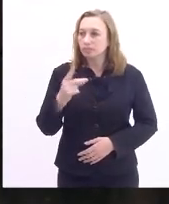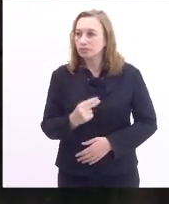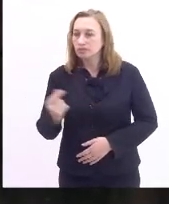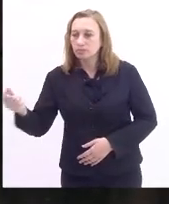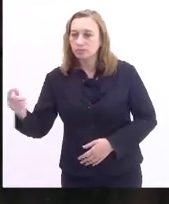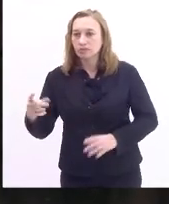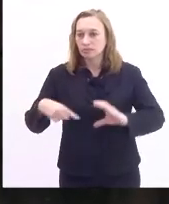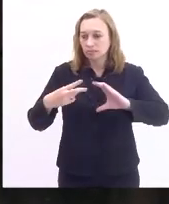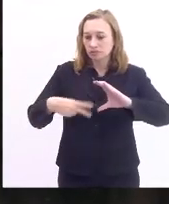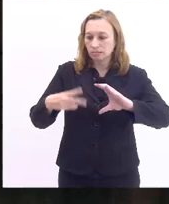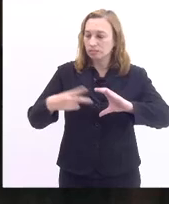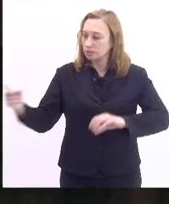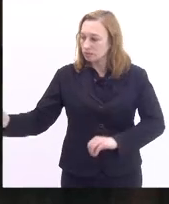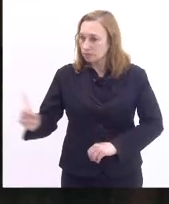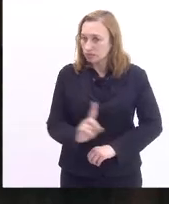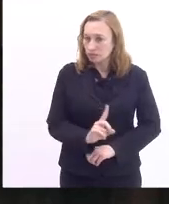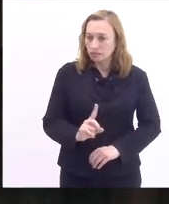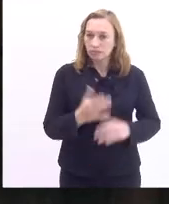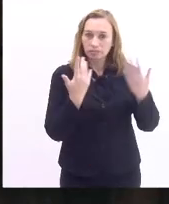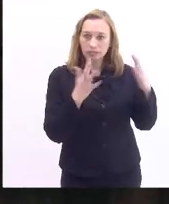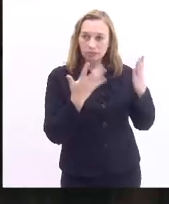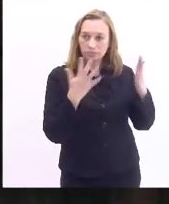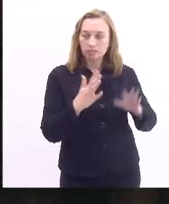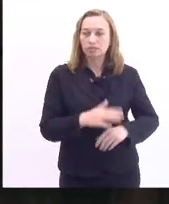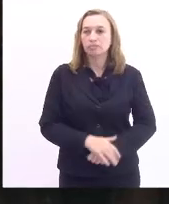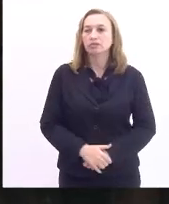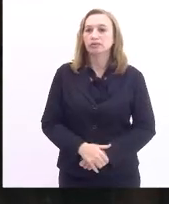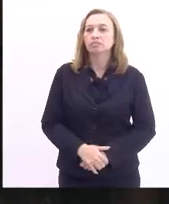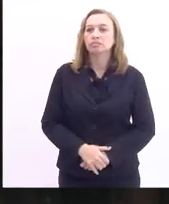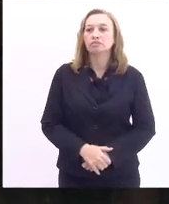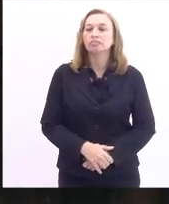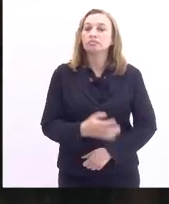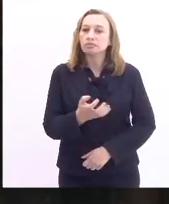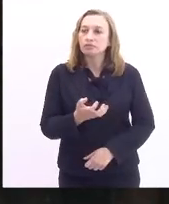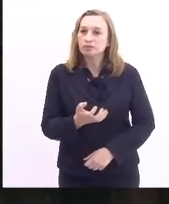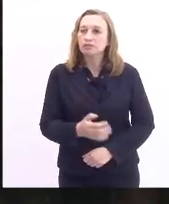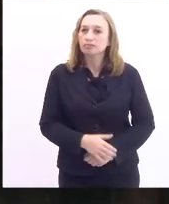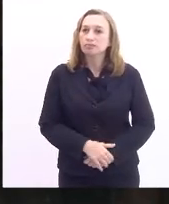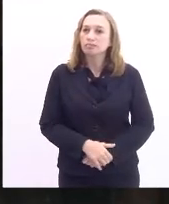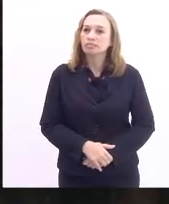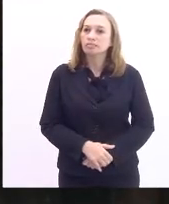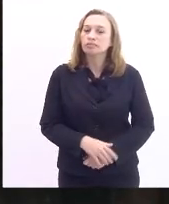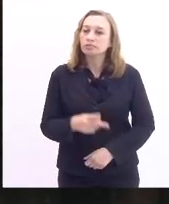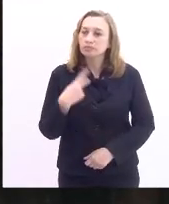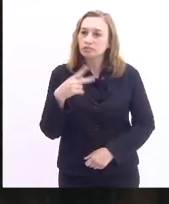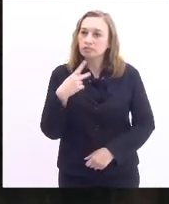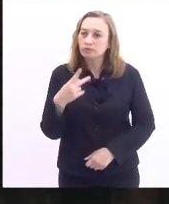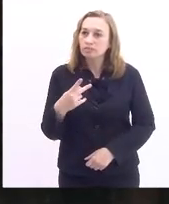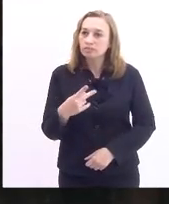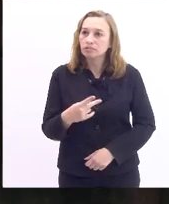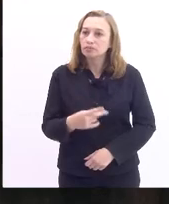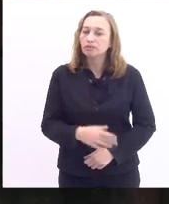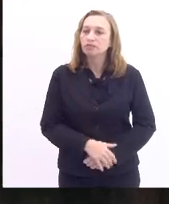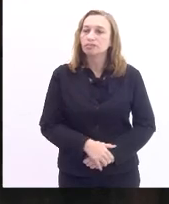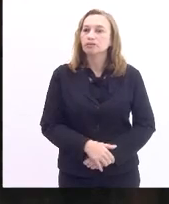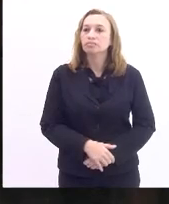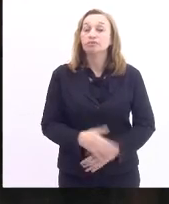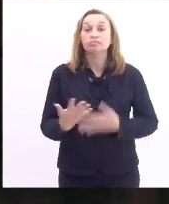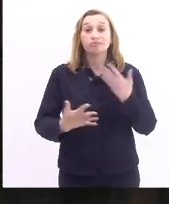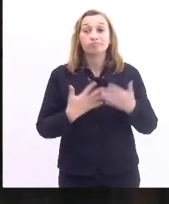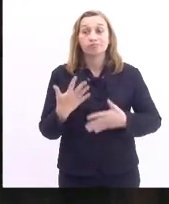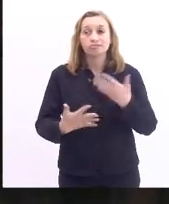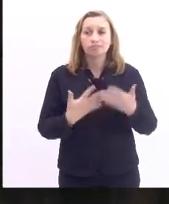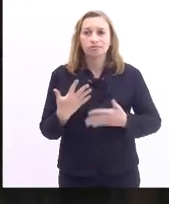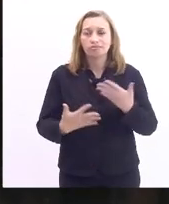Câmara de Vereadores e vim aqui saudar é eu queria dizer que me trouxe essa nesse trouxe